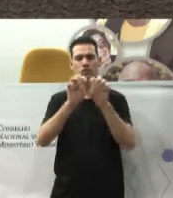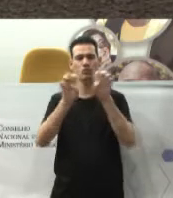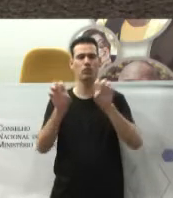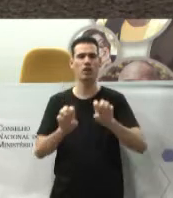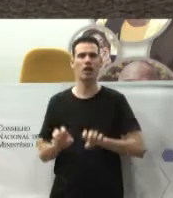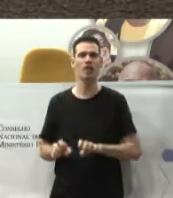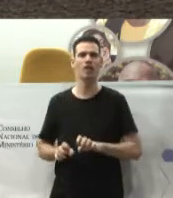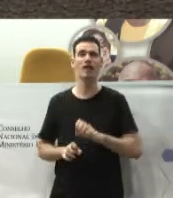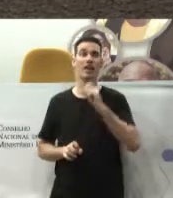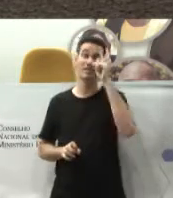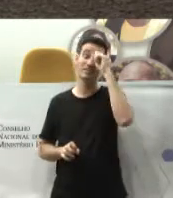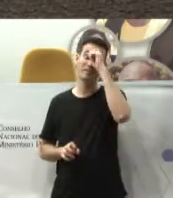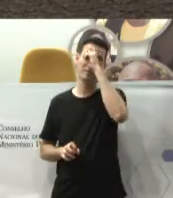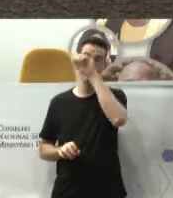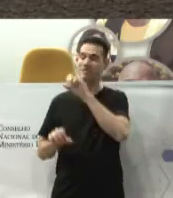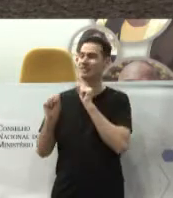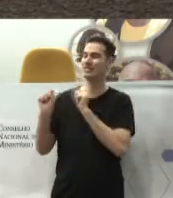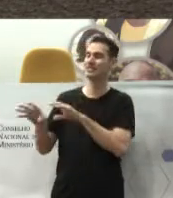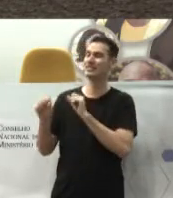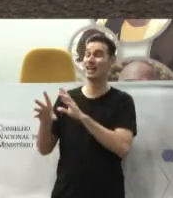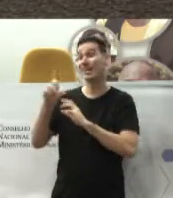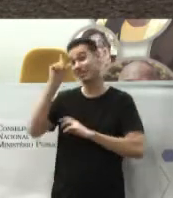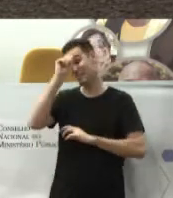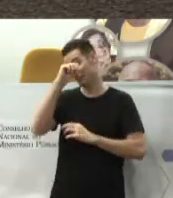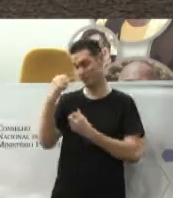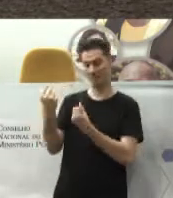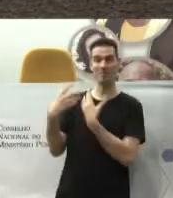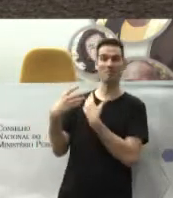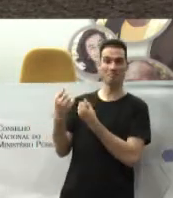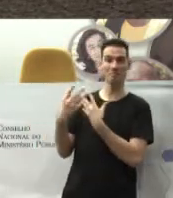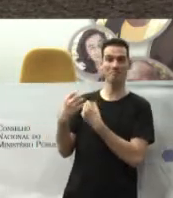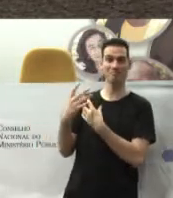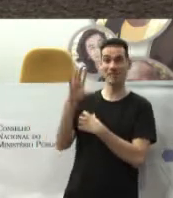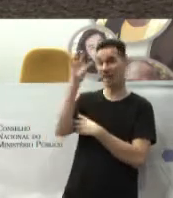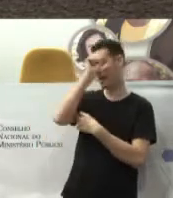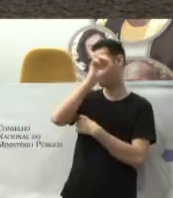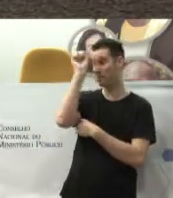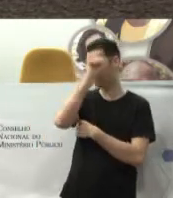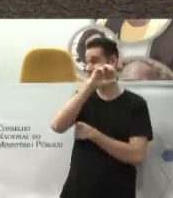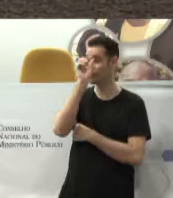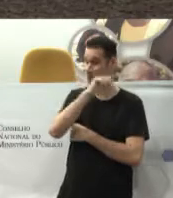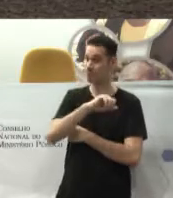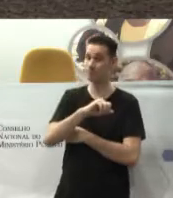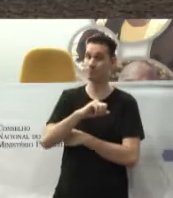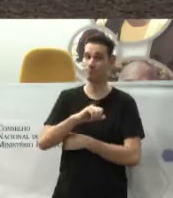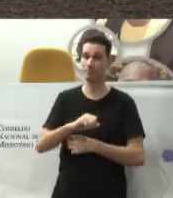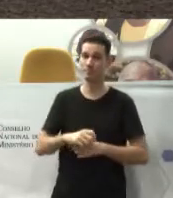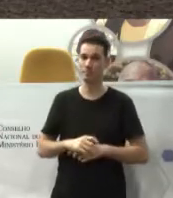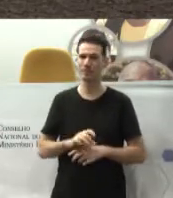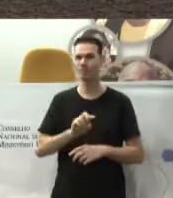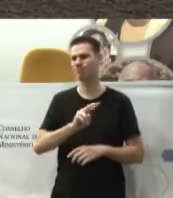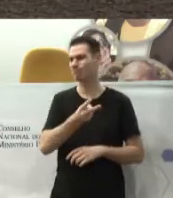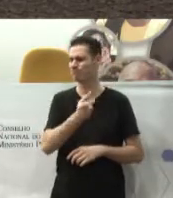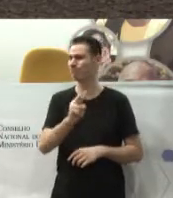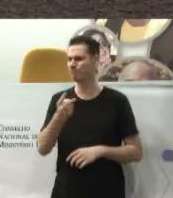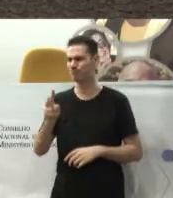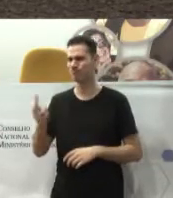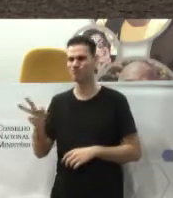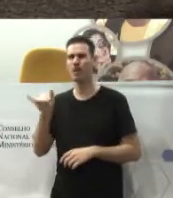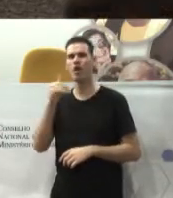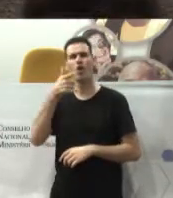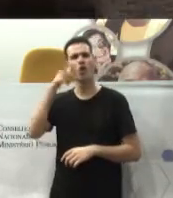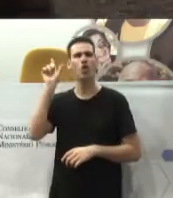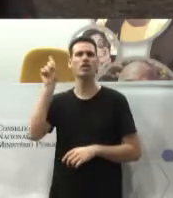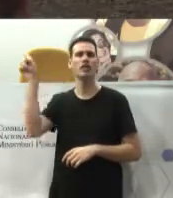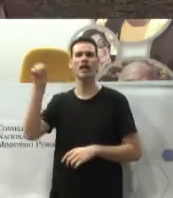aprender. Porque como ele depende das características do litígio, cada caso é um caso. Ontem nós estávamos recebendo lá em